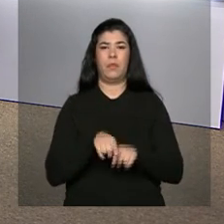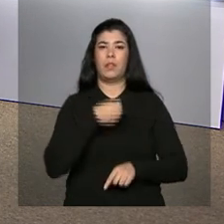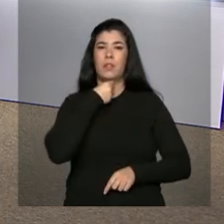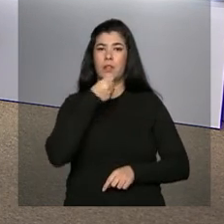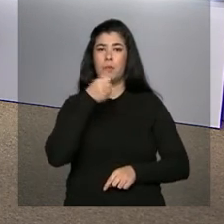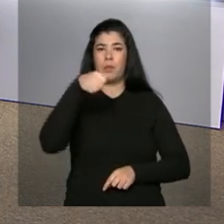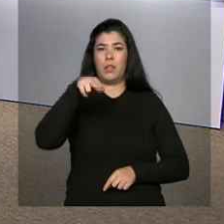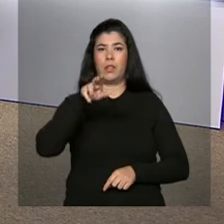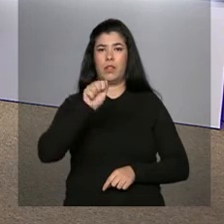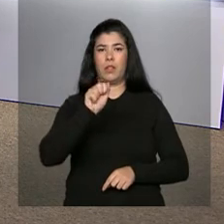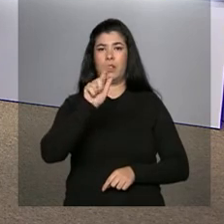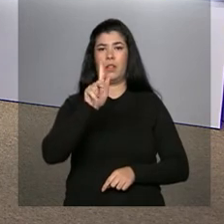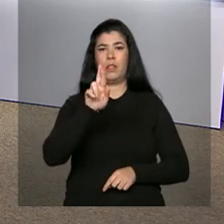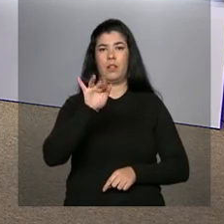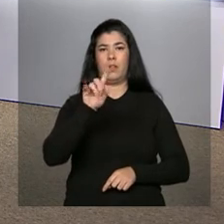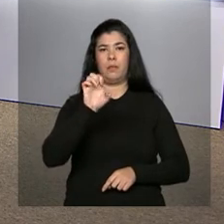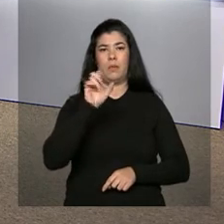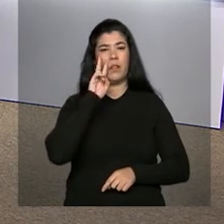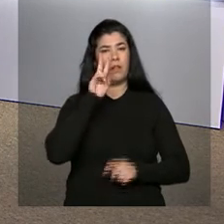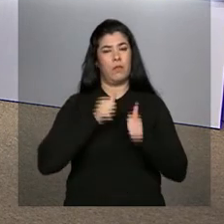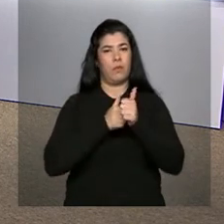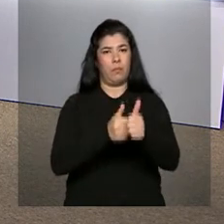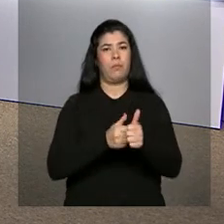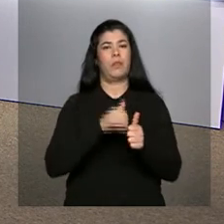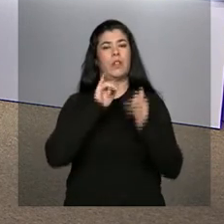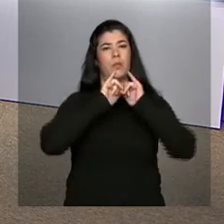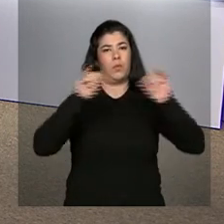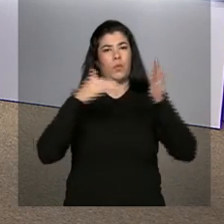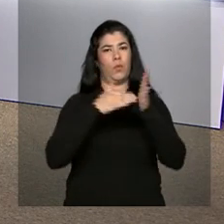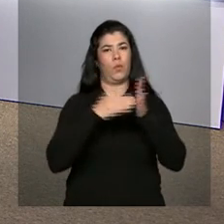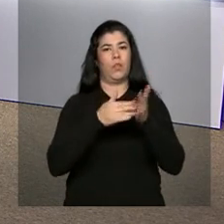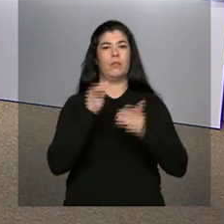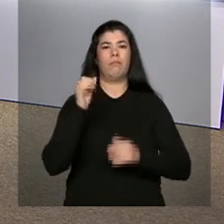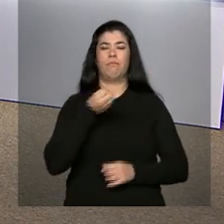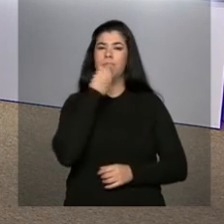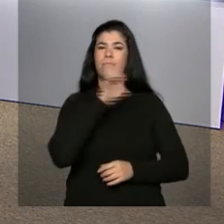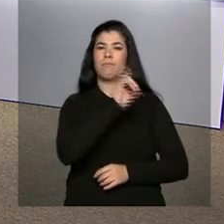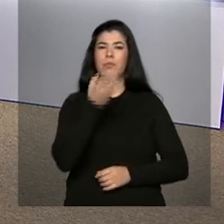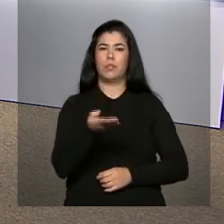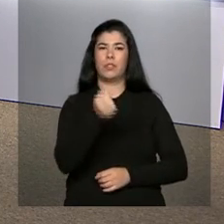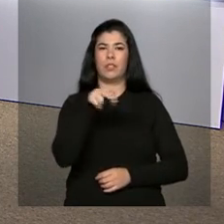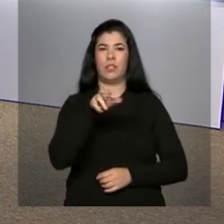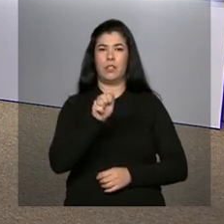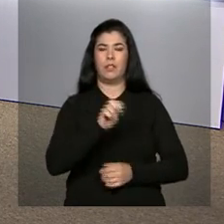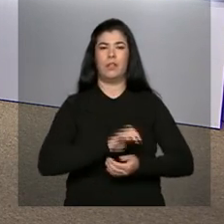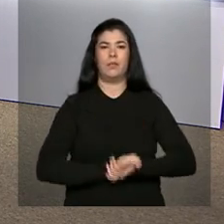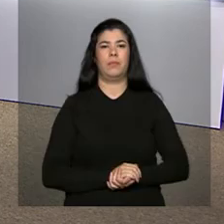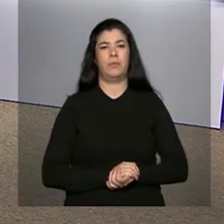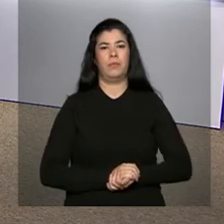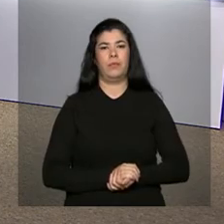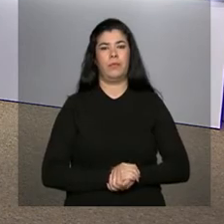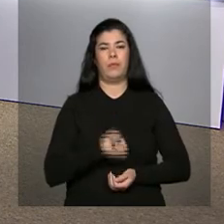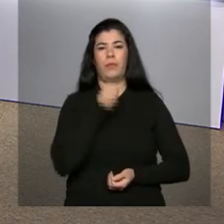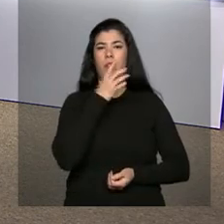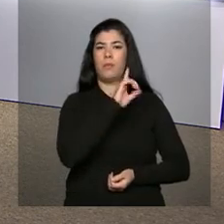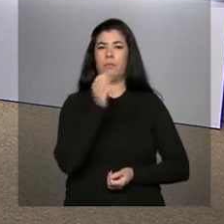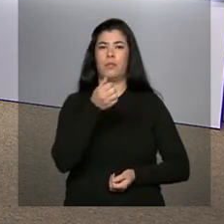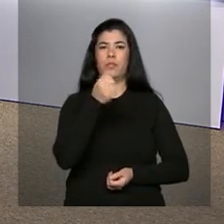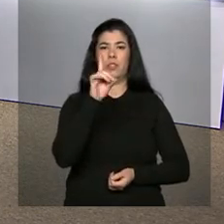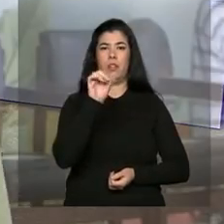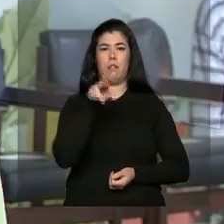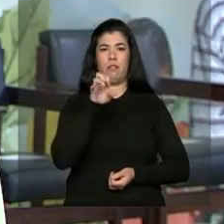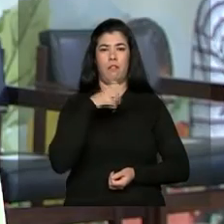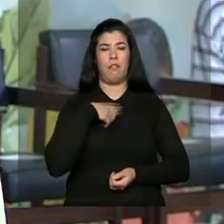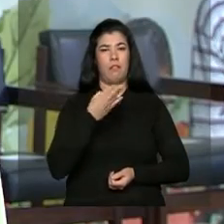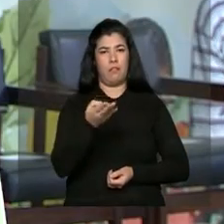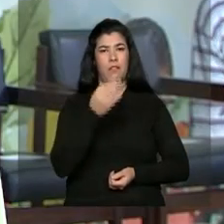repórter Ana Gabriela Salles vai acompanhar o evento e traz as últimas informações. Bom dia, Ana Gabriela. Bom dia, Daniele. Como